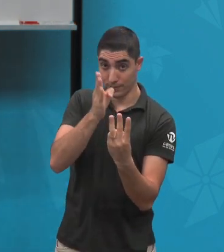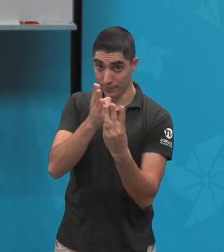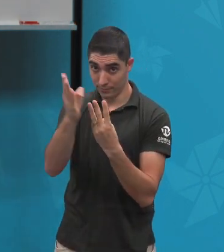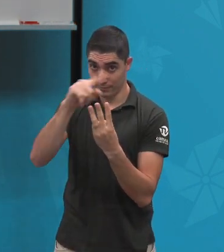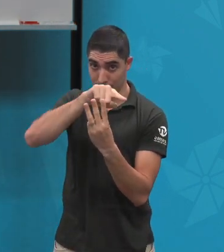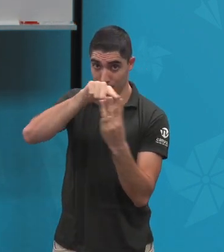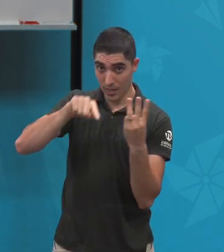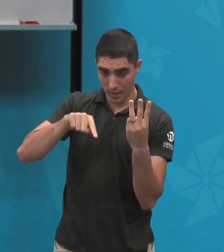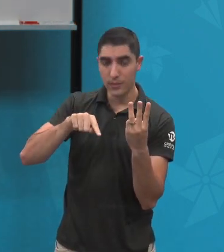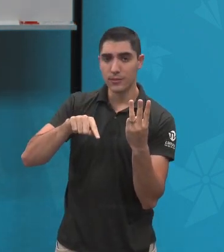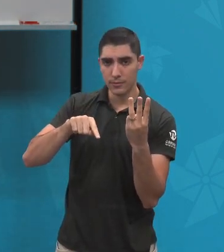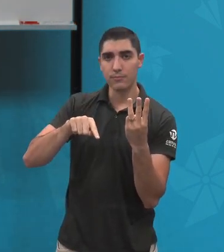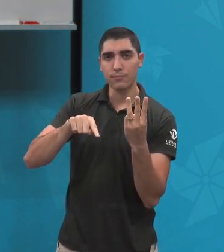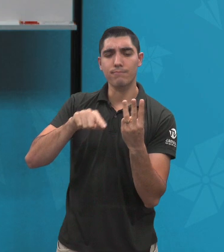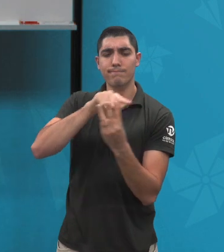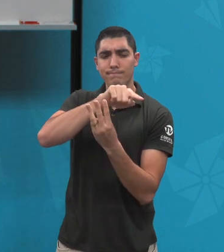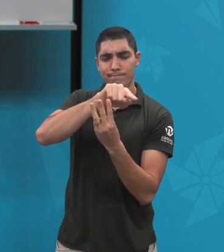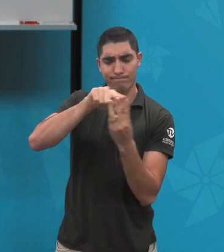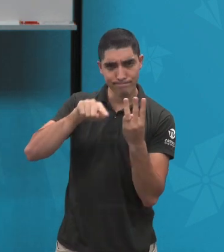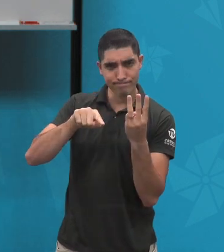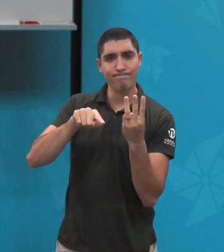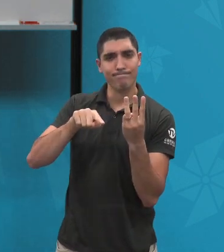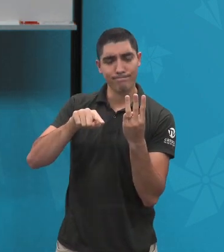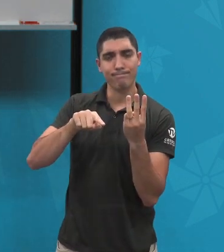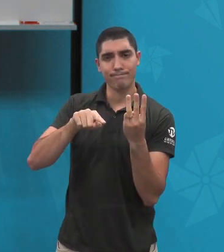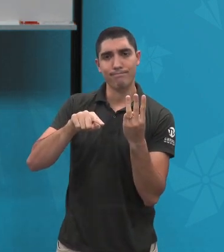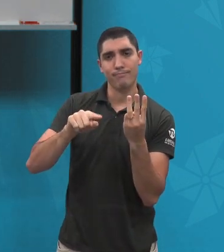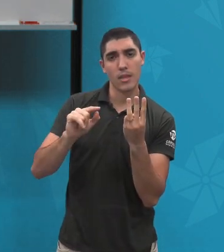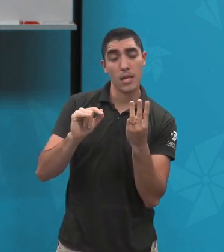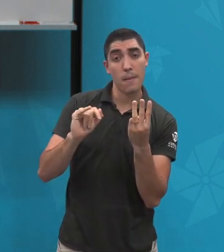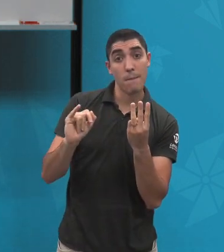em 3 momentos, 3 grandes